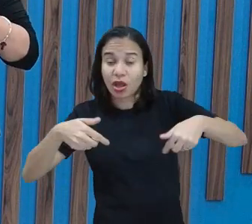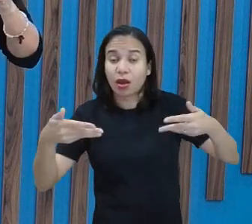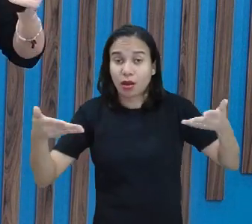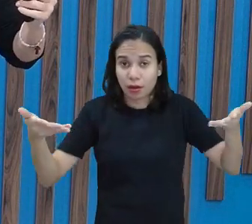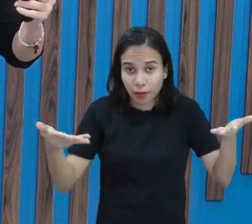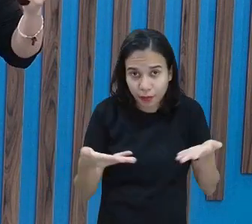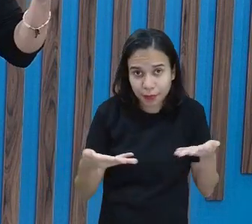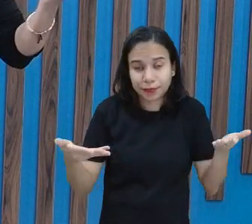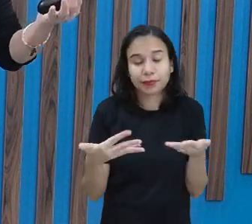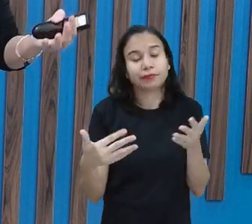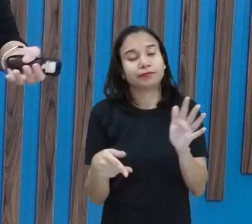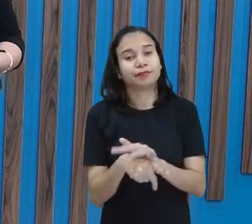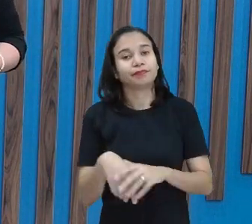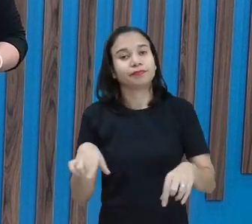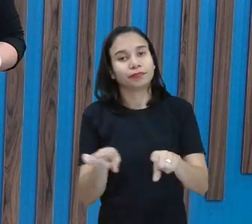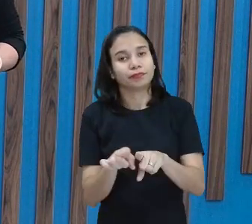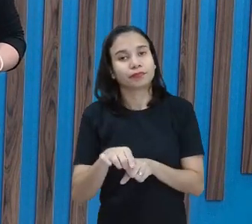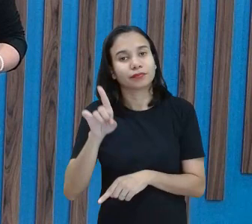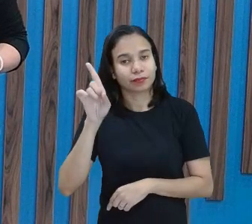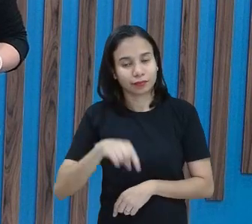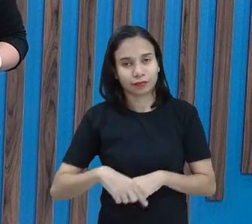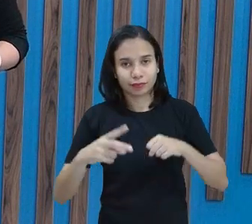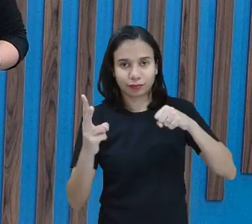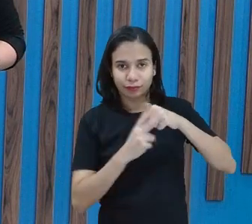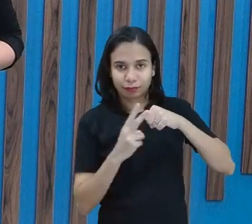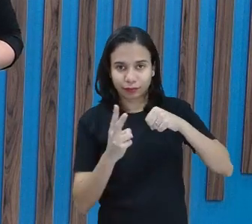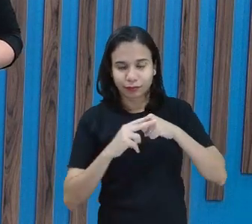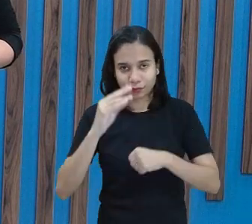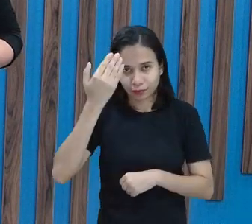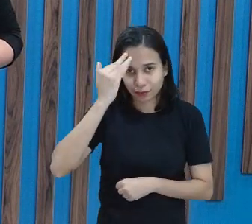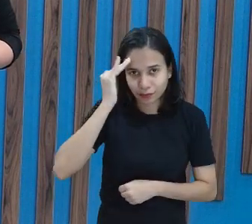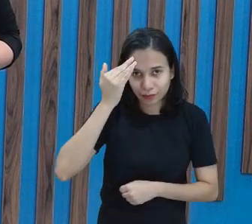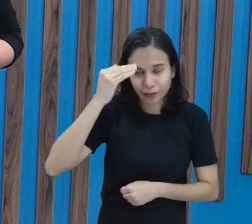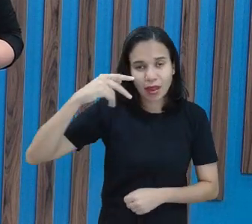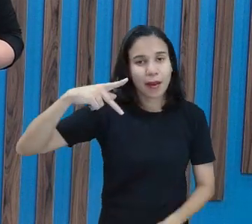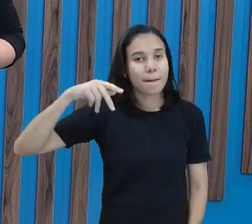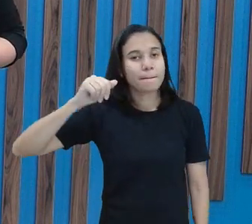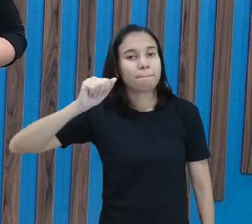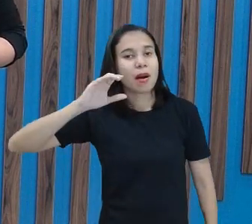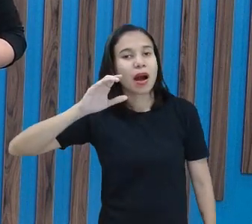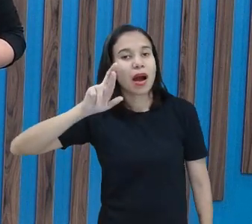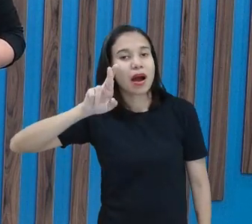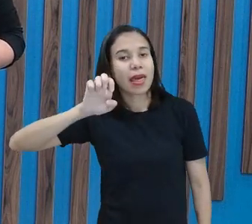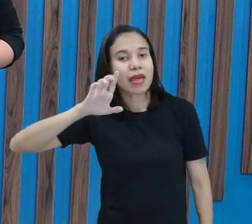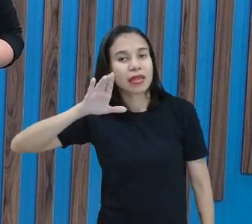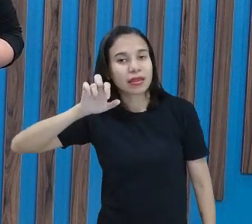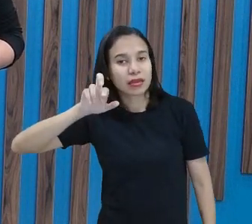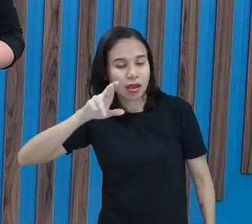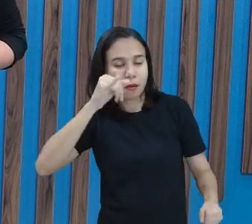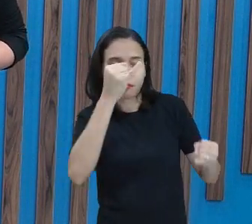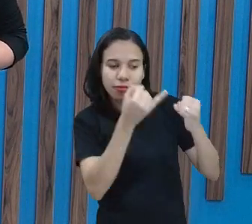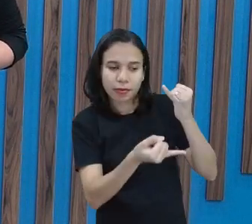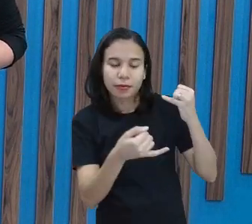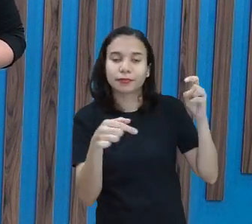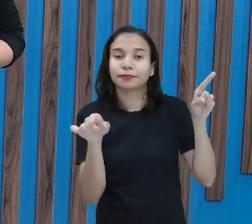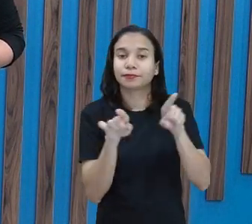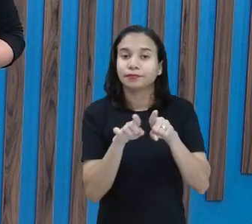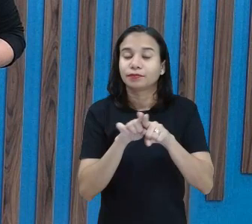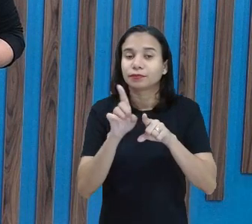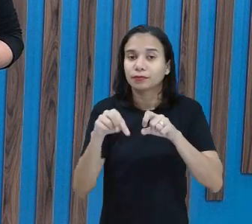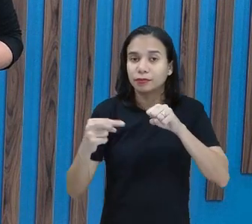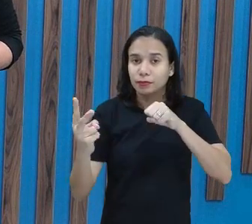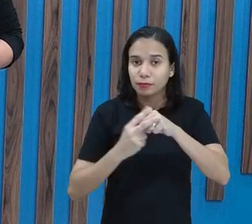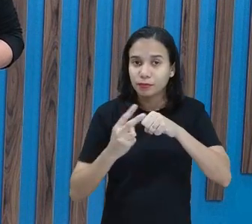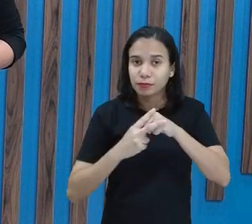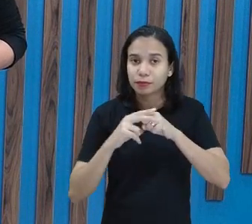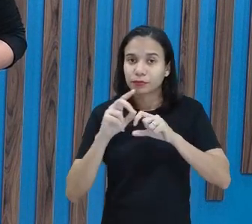Esse parecer também é um verbo, entenderam? O verbo que indica estado. E também verbo